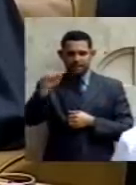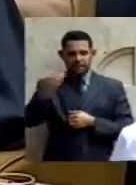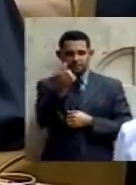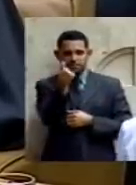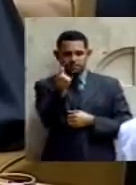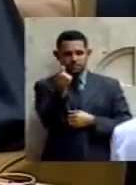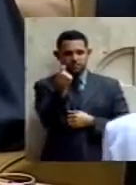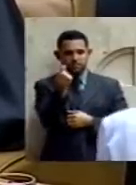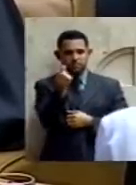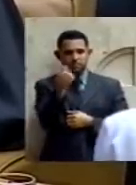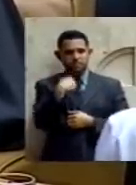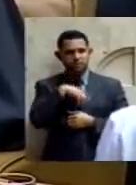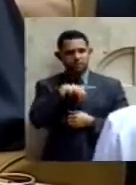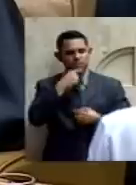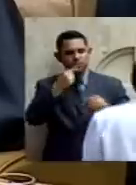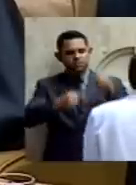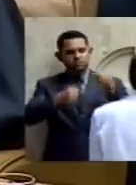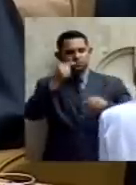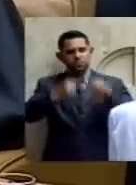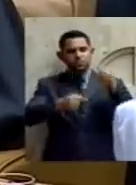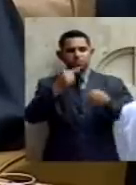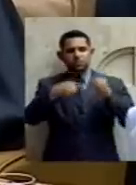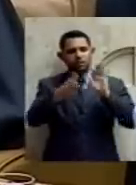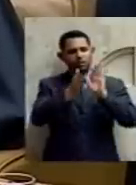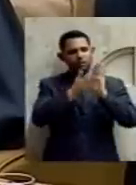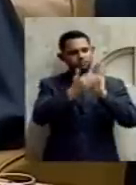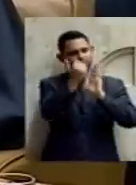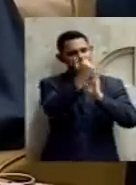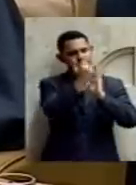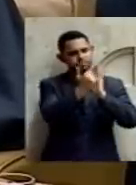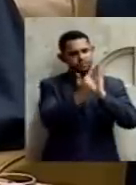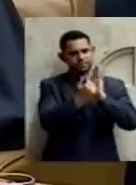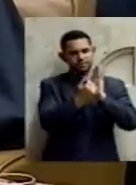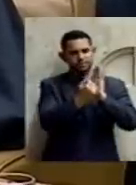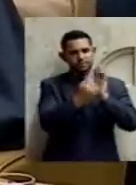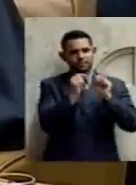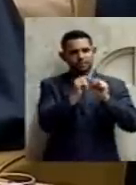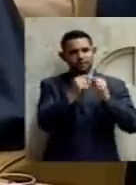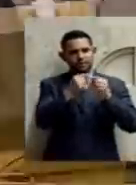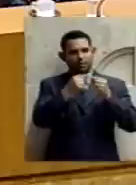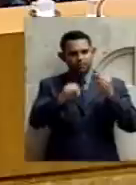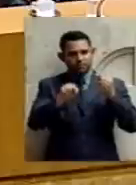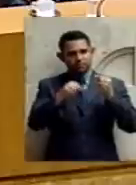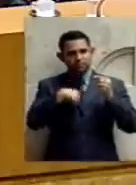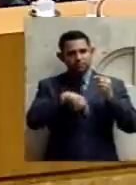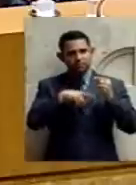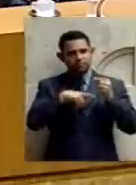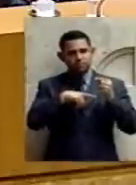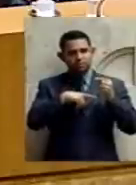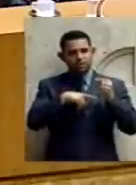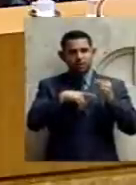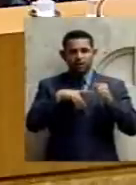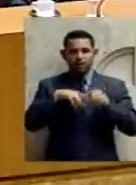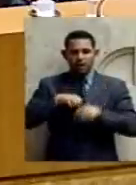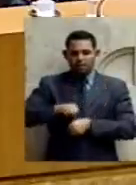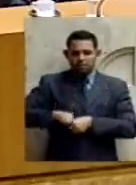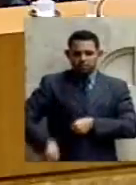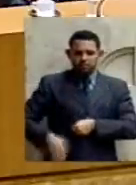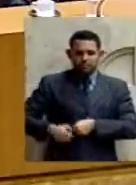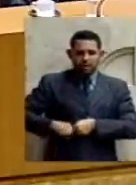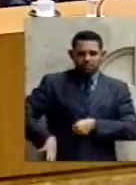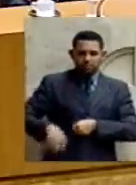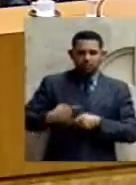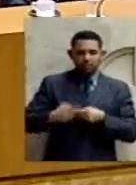84.025-6, em que se discutia a constitucionalidade da interrupção de fetos anencefálicos.